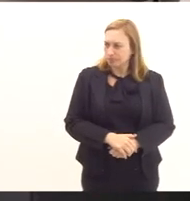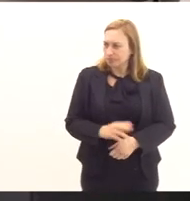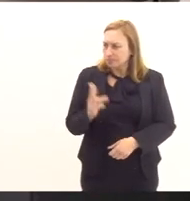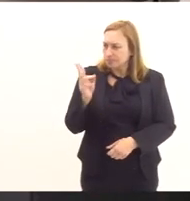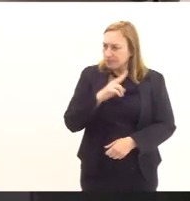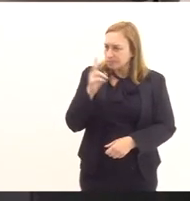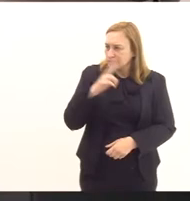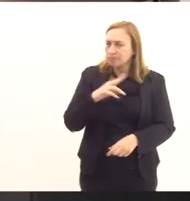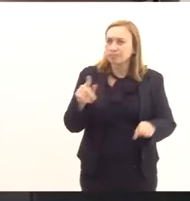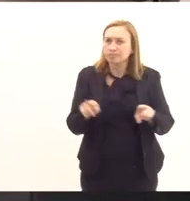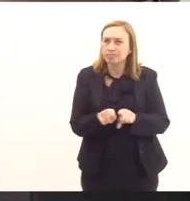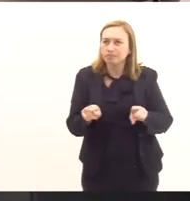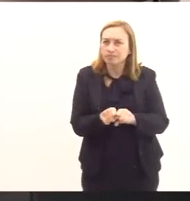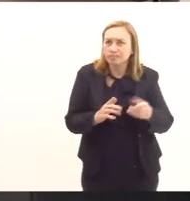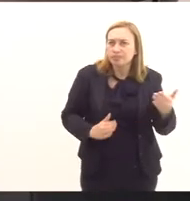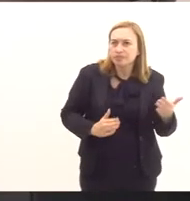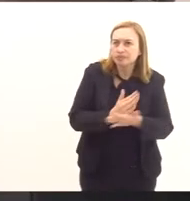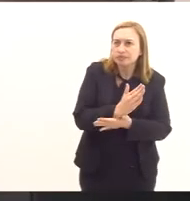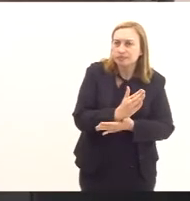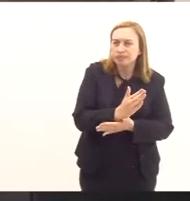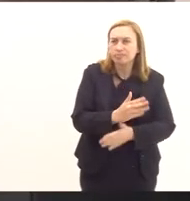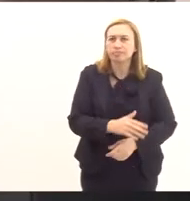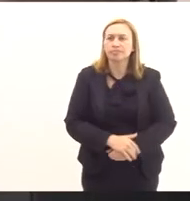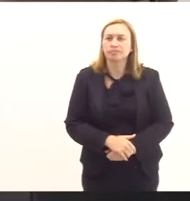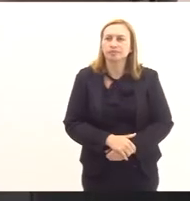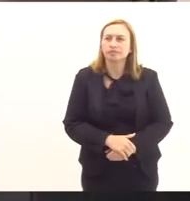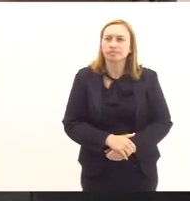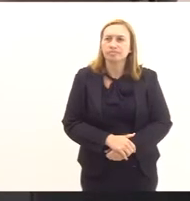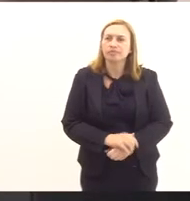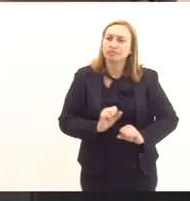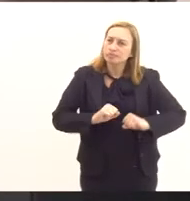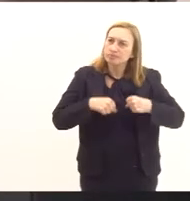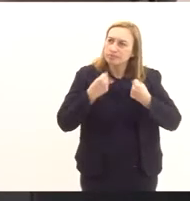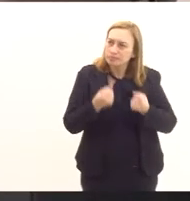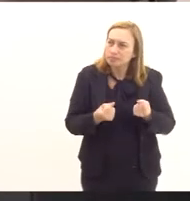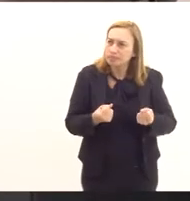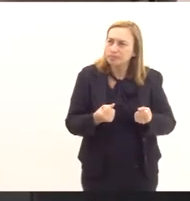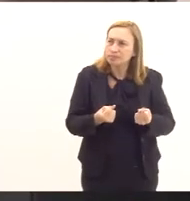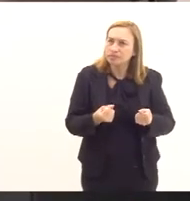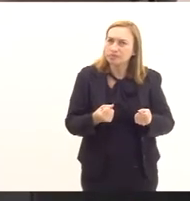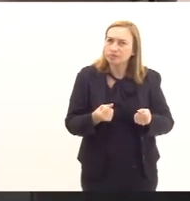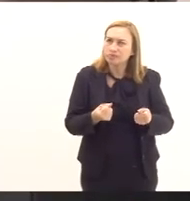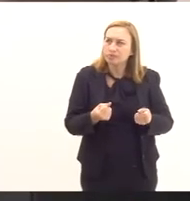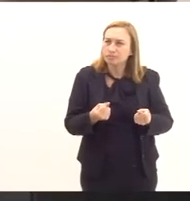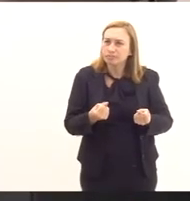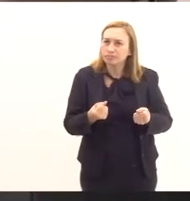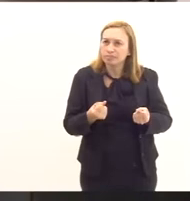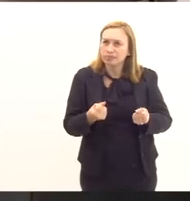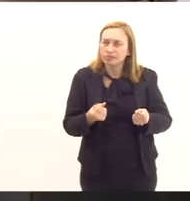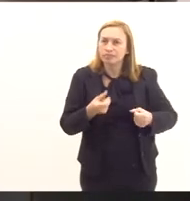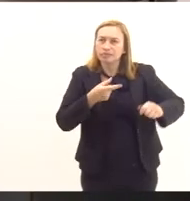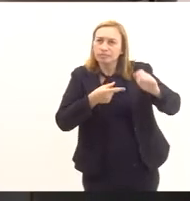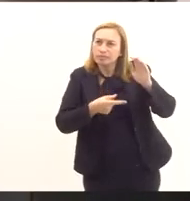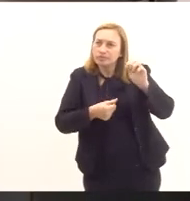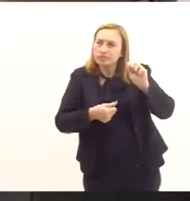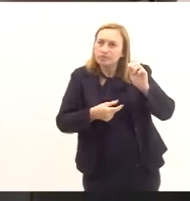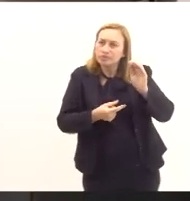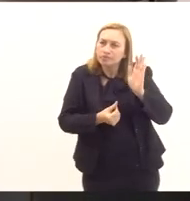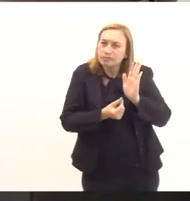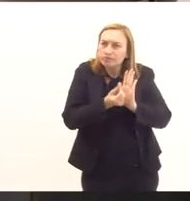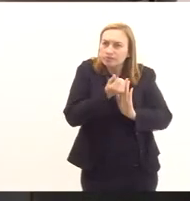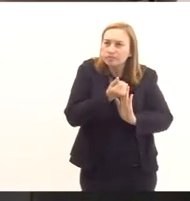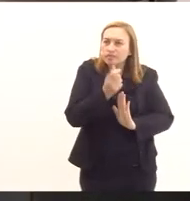emergencial também que seja aprovado tão logo para que possa reforçar o recurso financeiro da GR